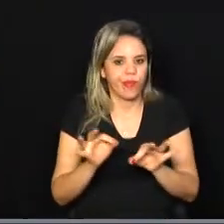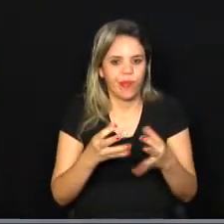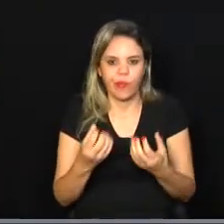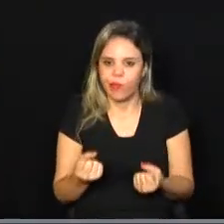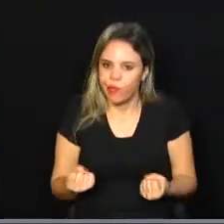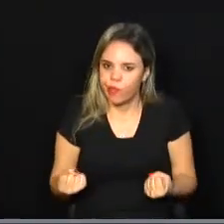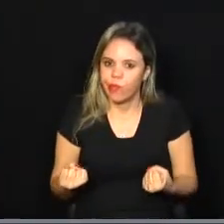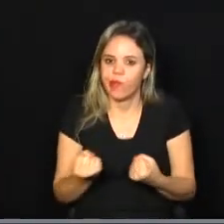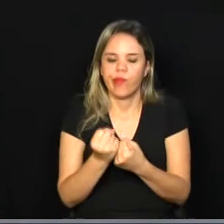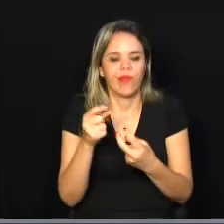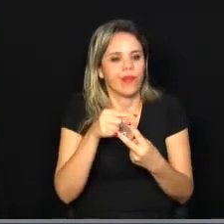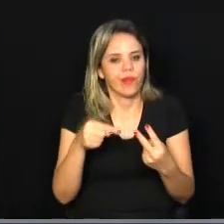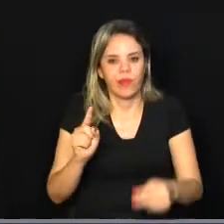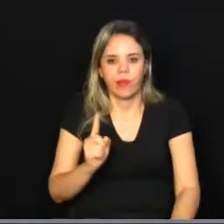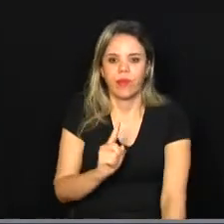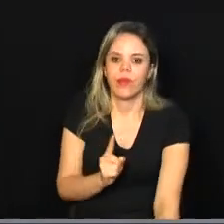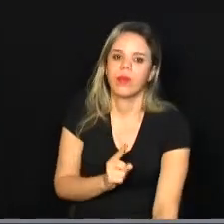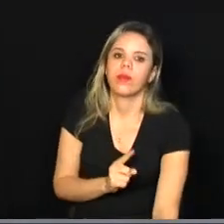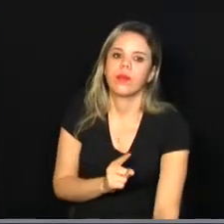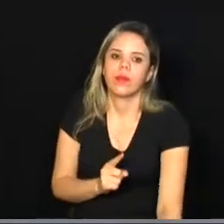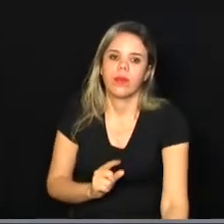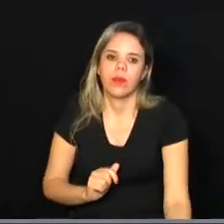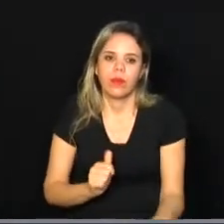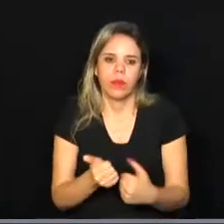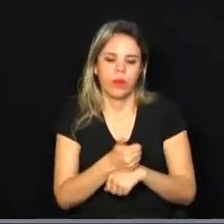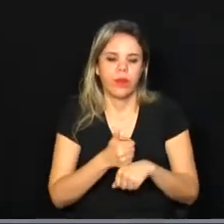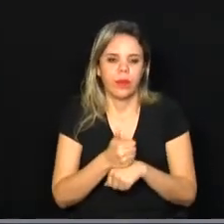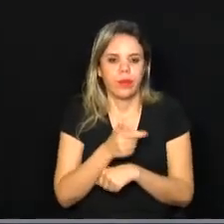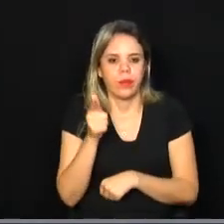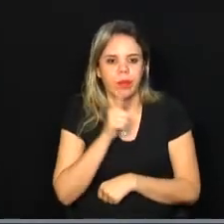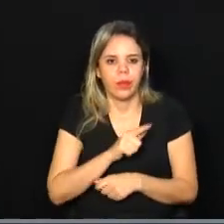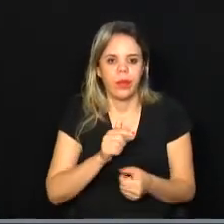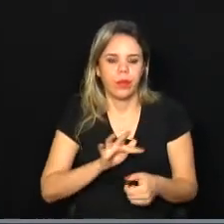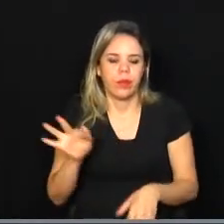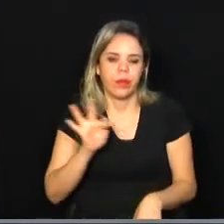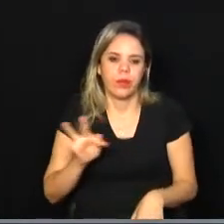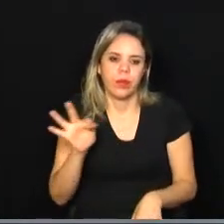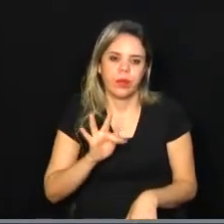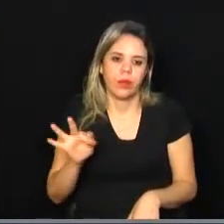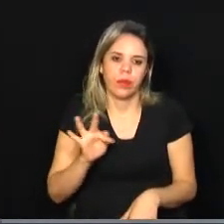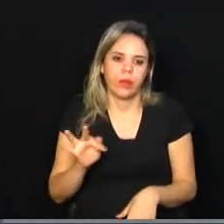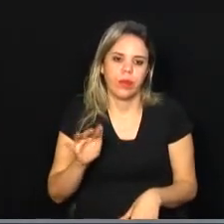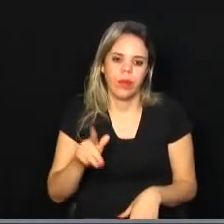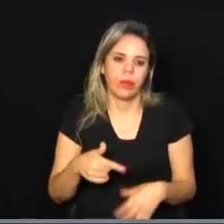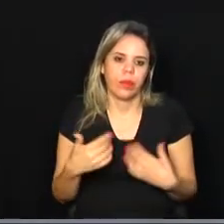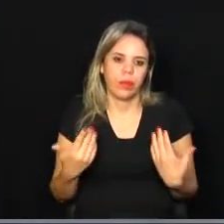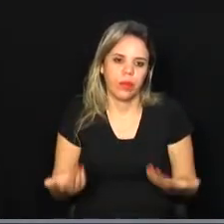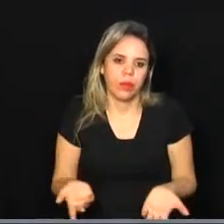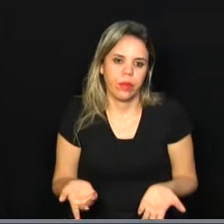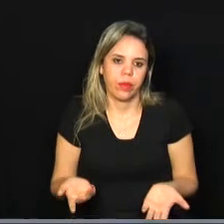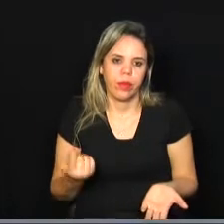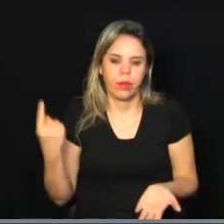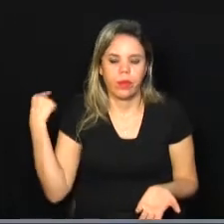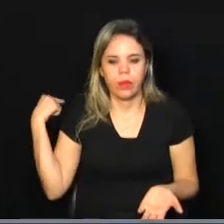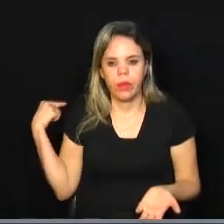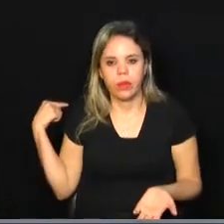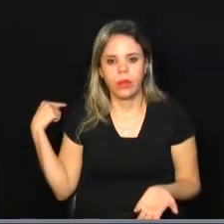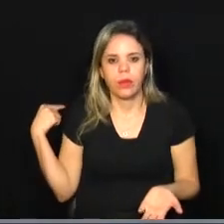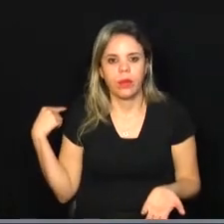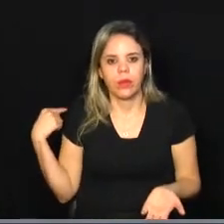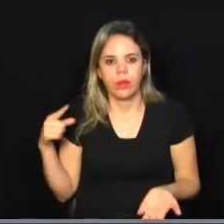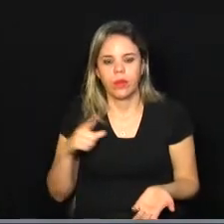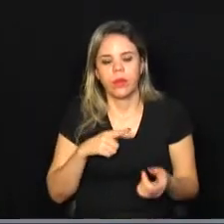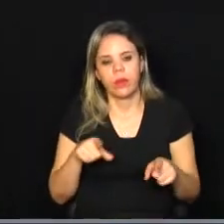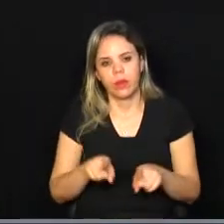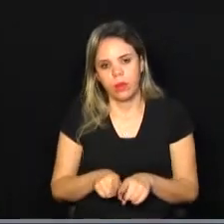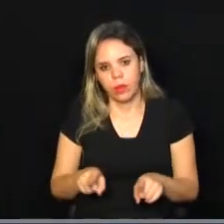para os dois, você ser atleta profissional e você conseguir fazer faculdade com isso. Então, naquela época, eu